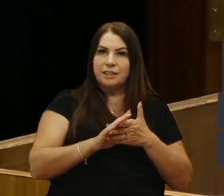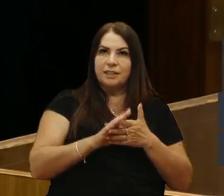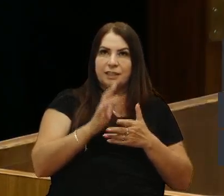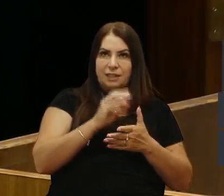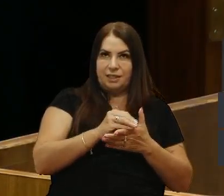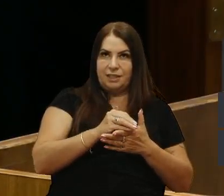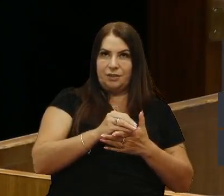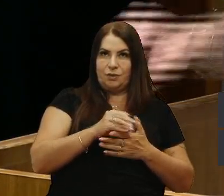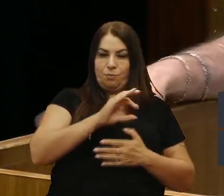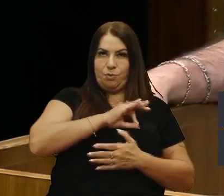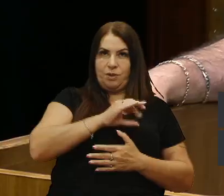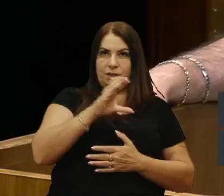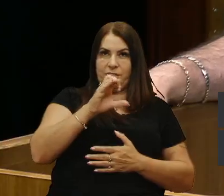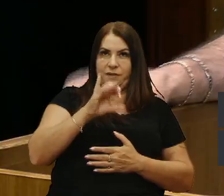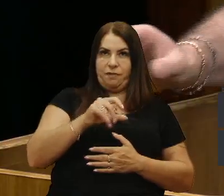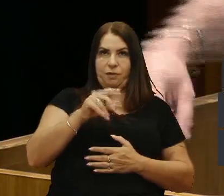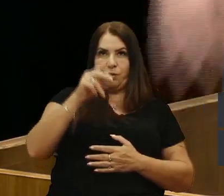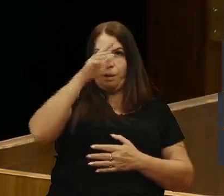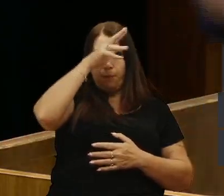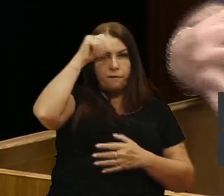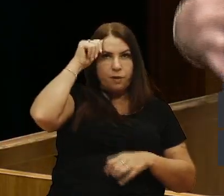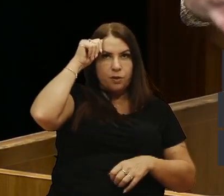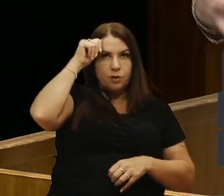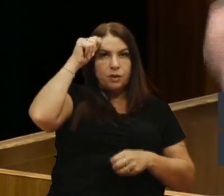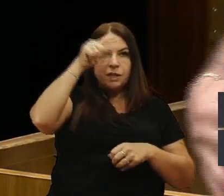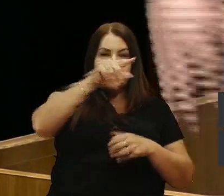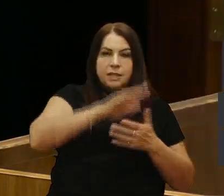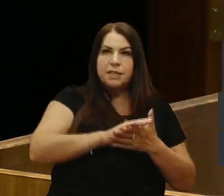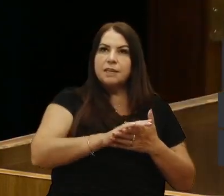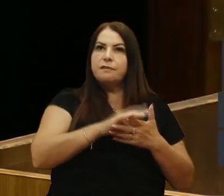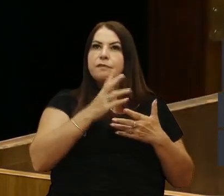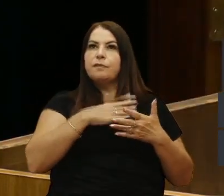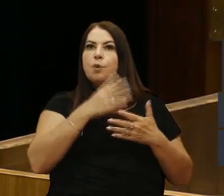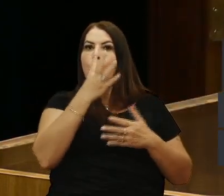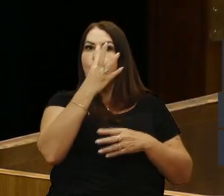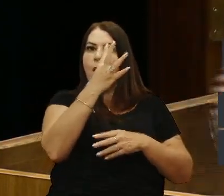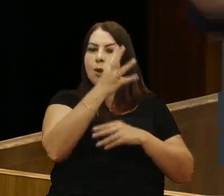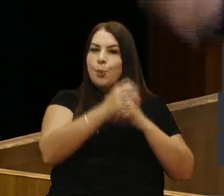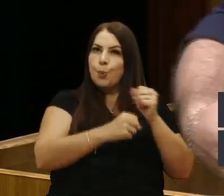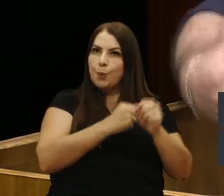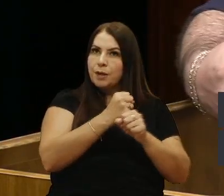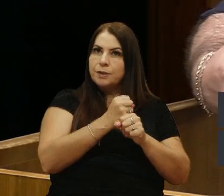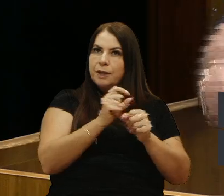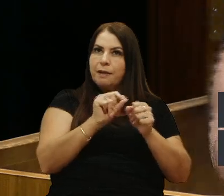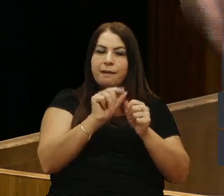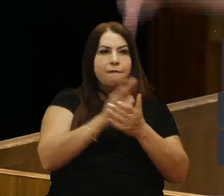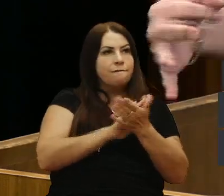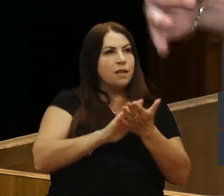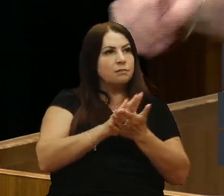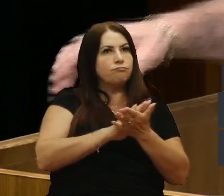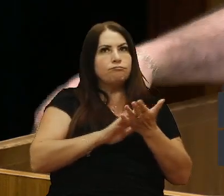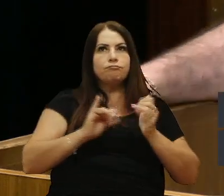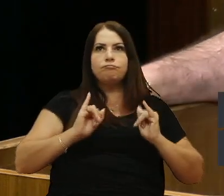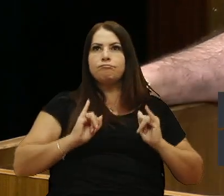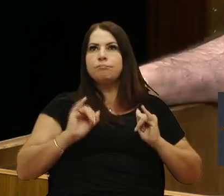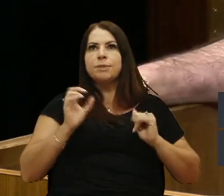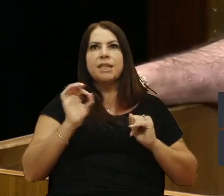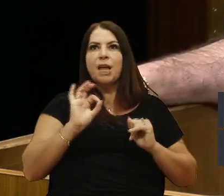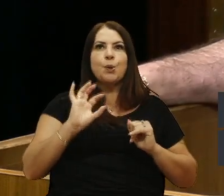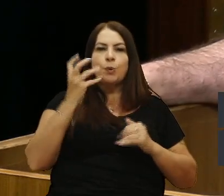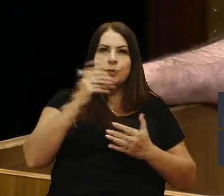Civil, mas na Prefeitura de Caxias do Sul teve a inércia, já de 4 anos, que nada faz e nada